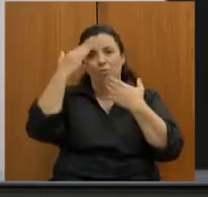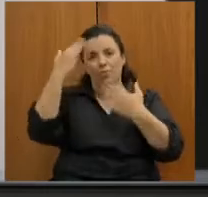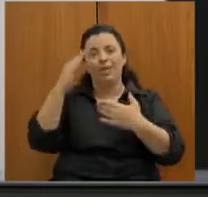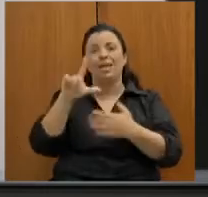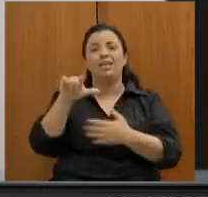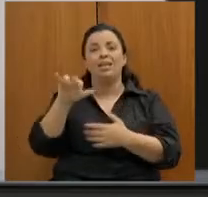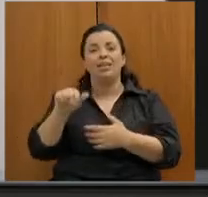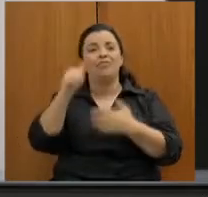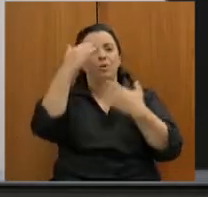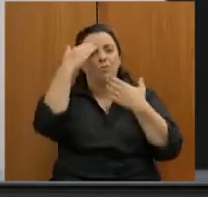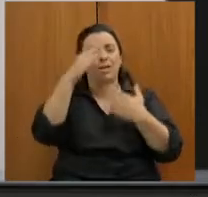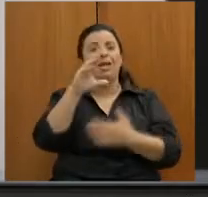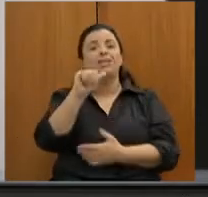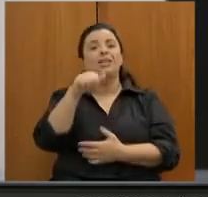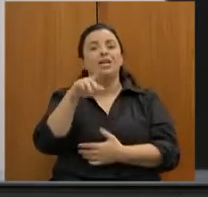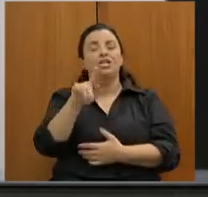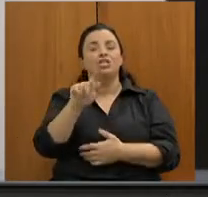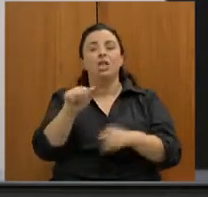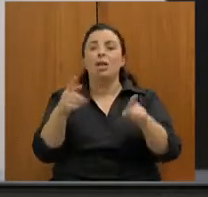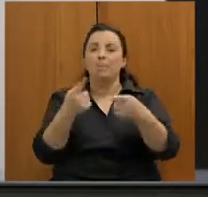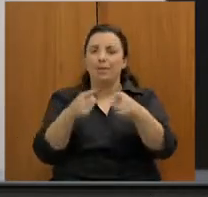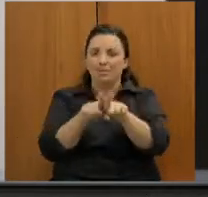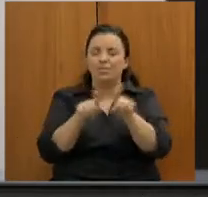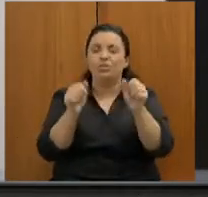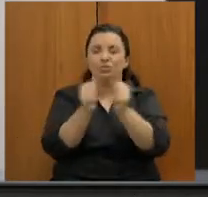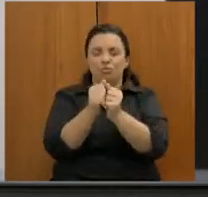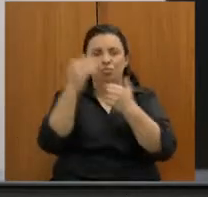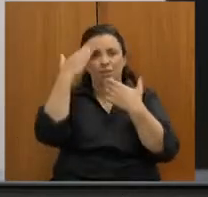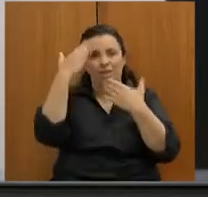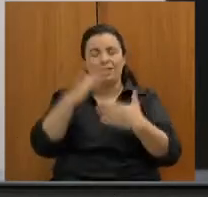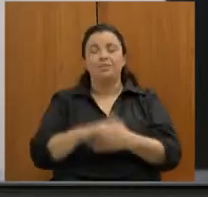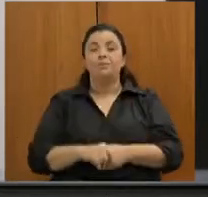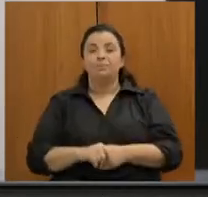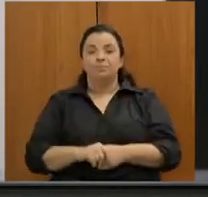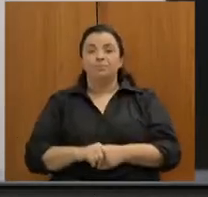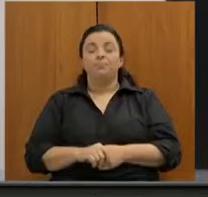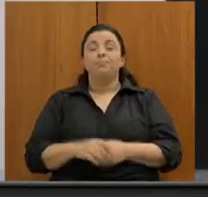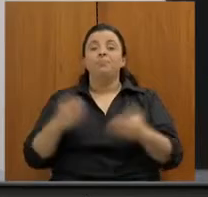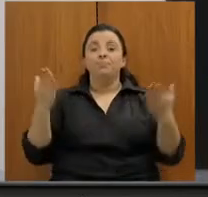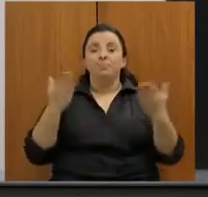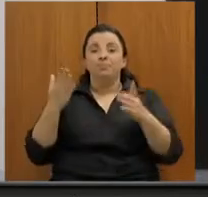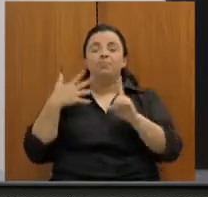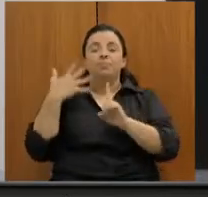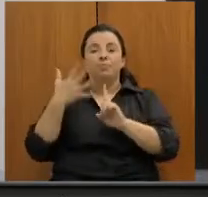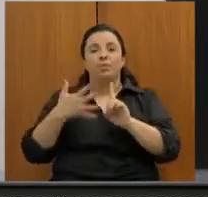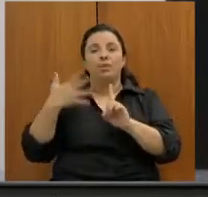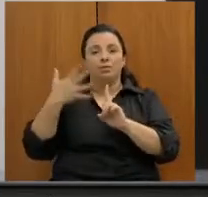parceria eu vou passar agora a palavra para